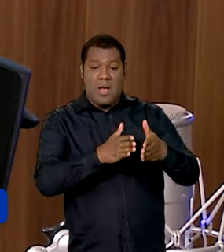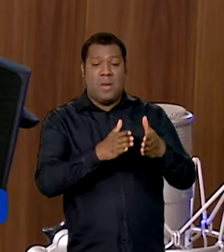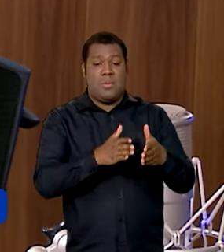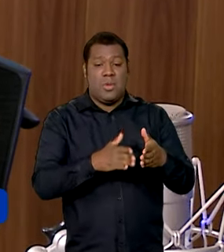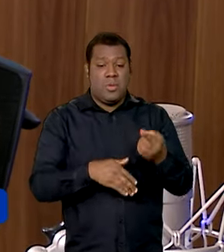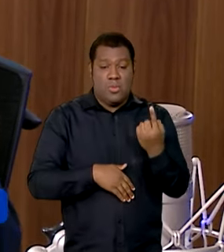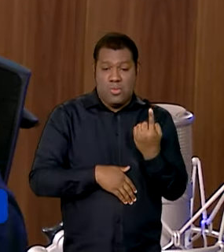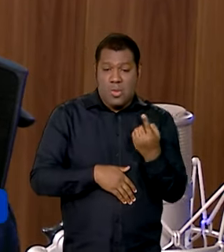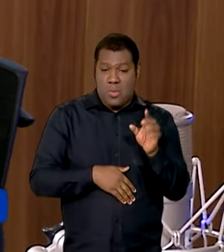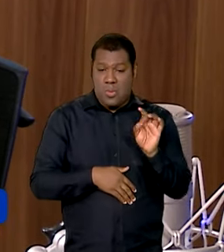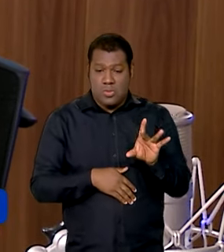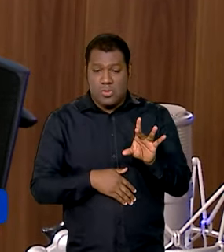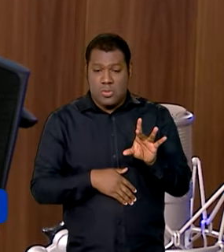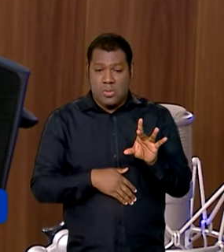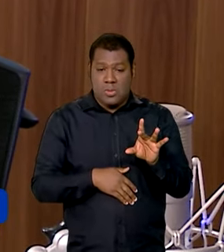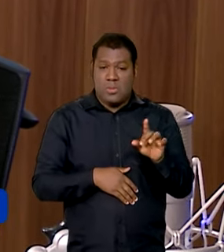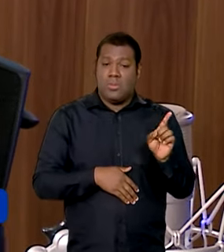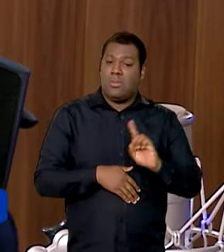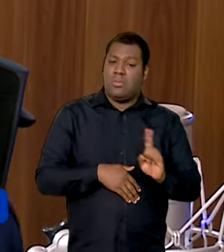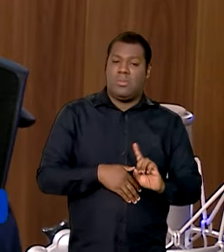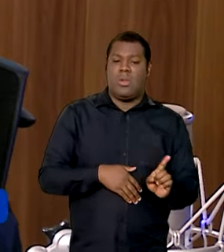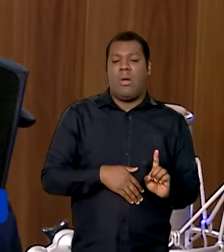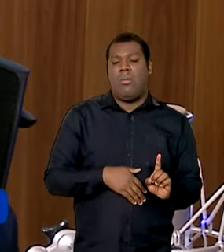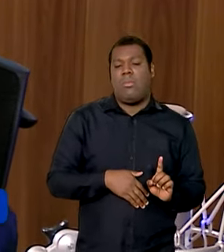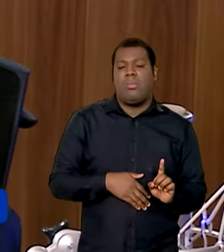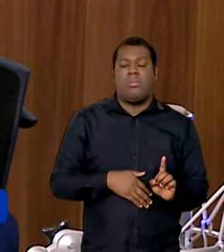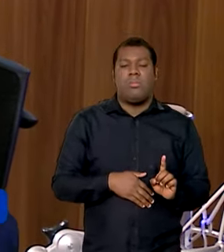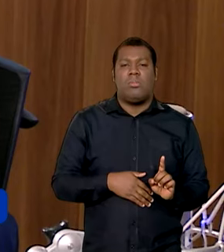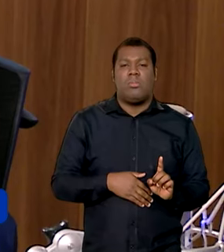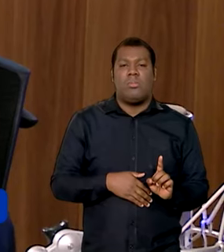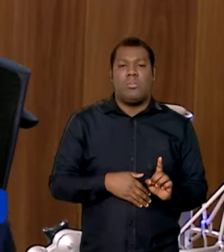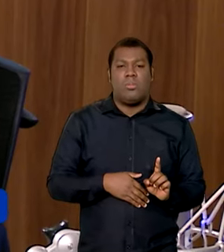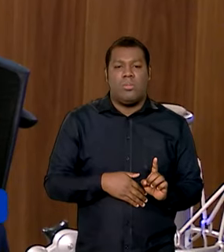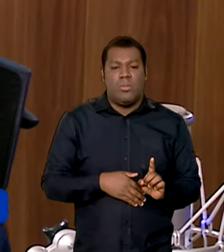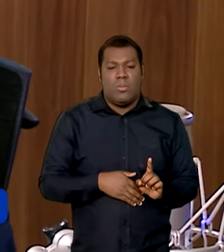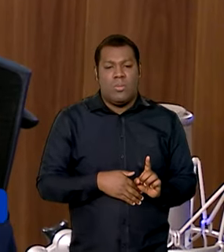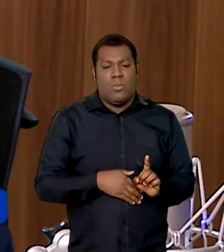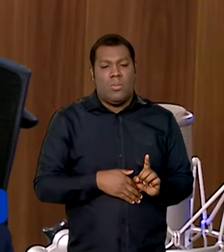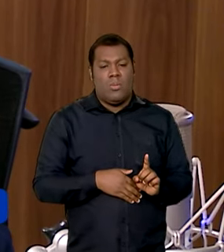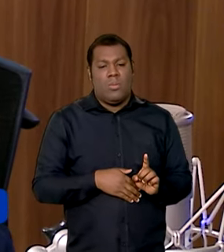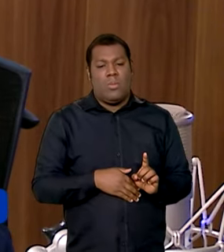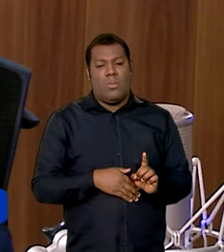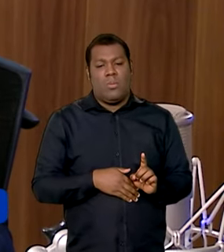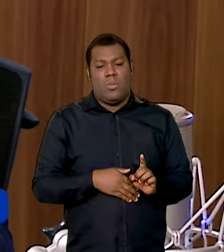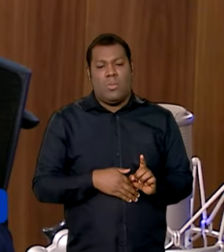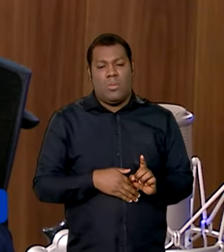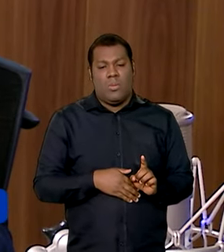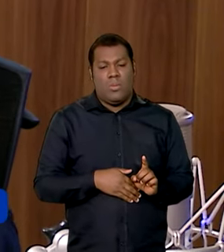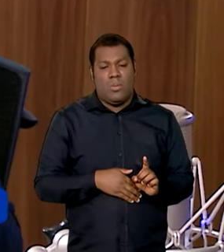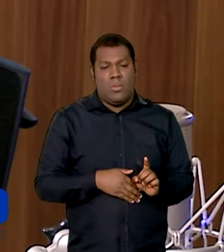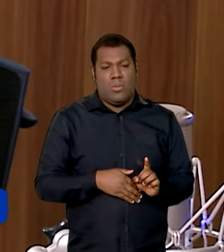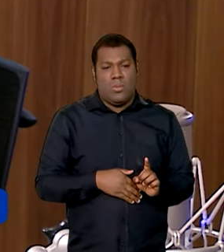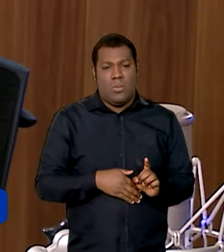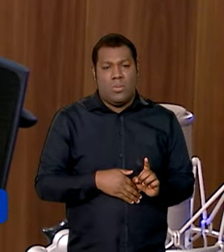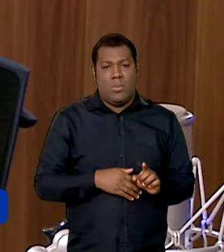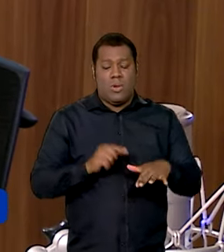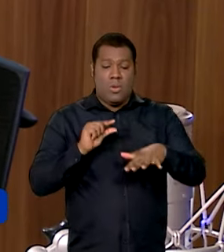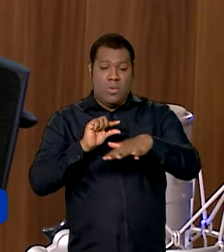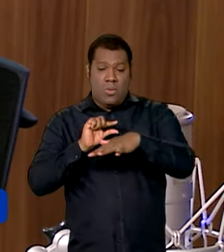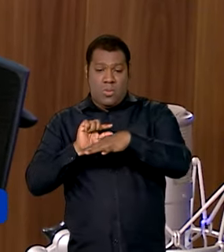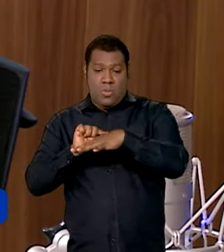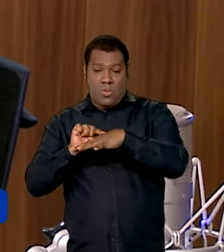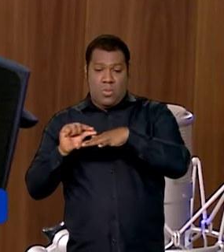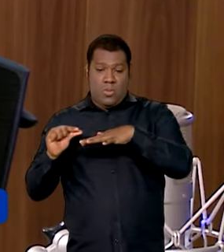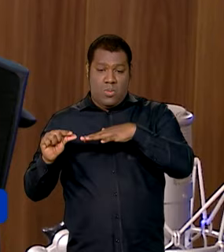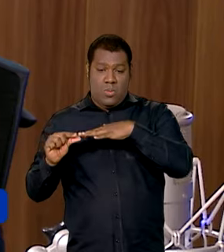levar e trazer produtos importados e exportados das grandes regiões eu não posso ter uma rota de integração com as guianas